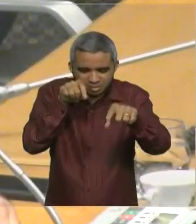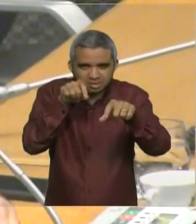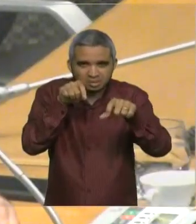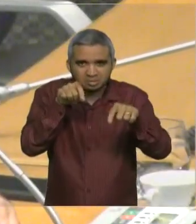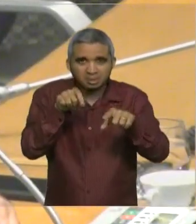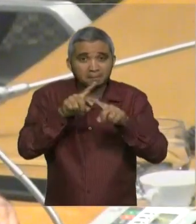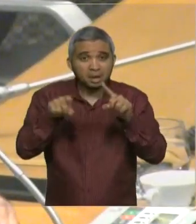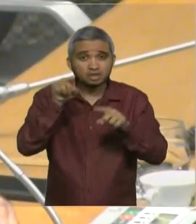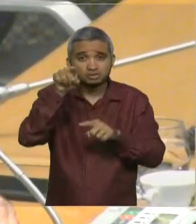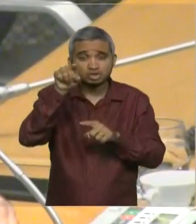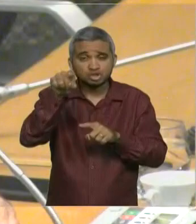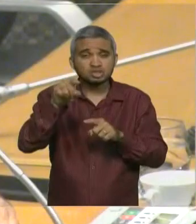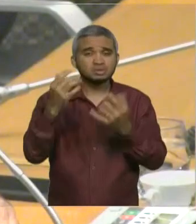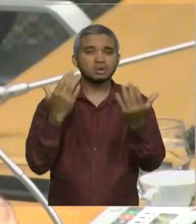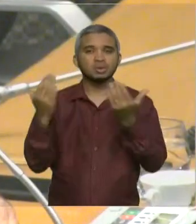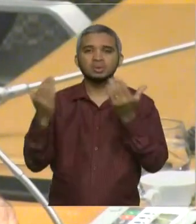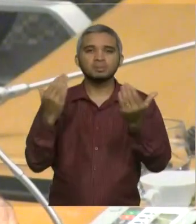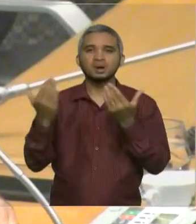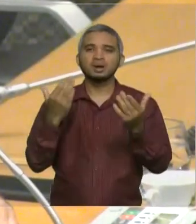E não vai parar por aqui.